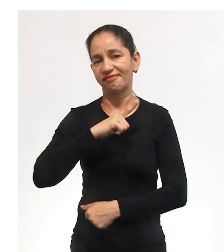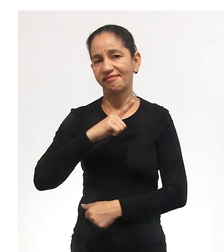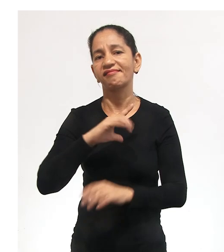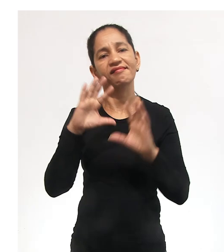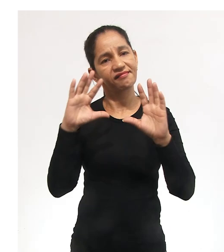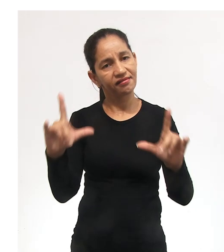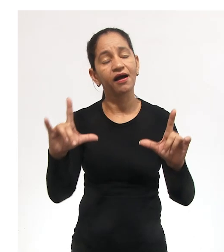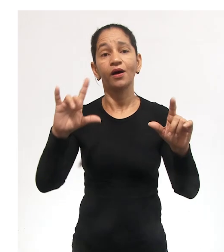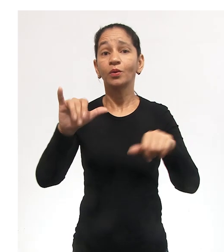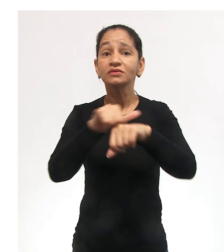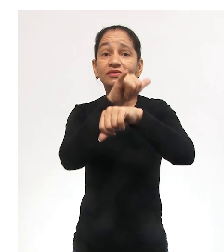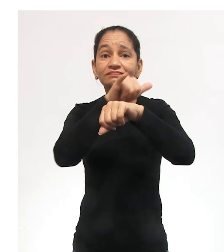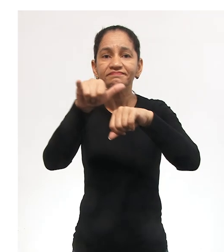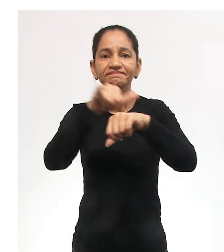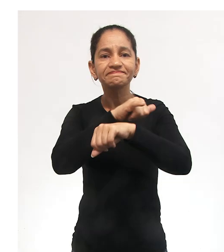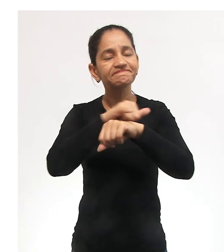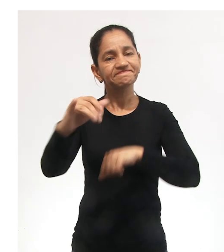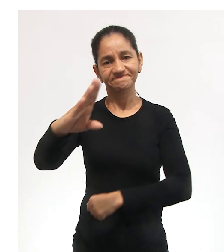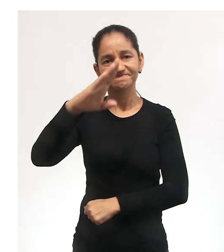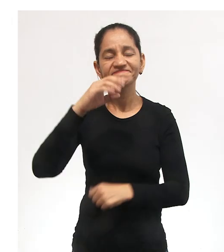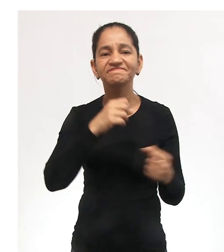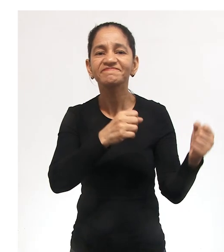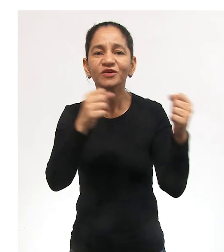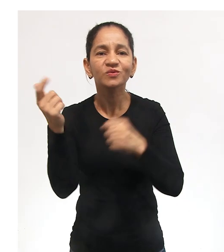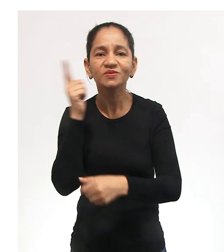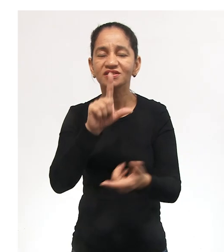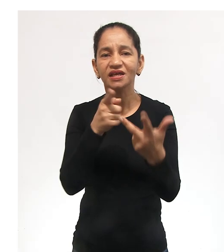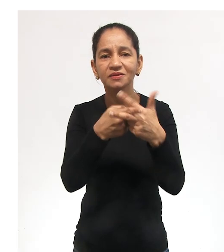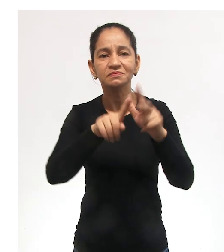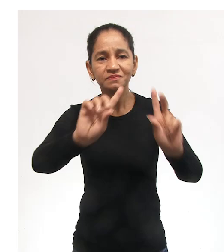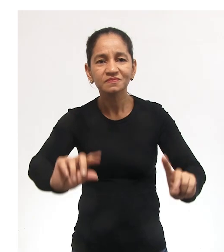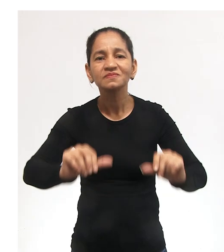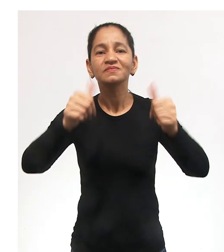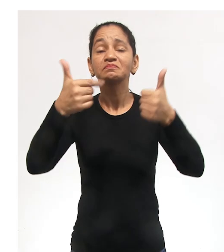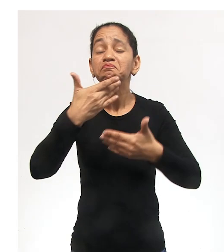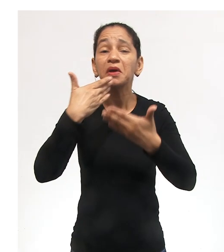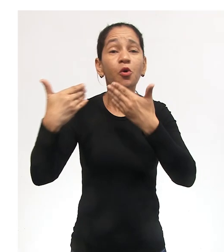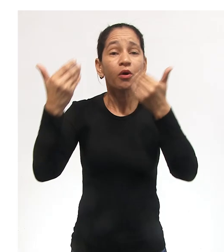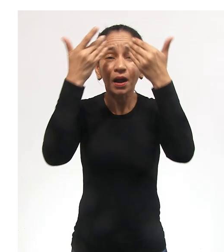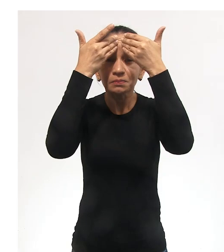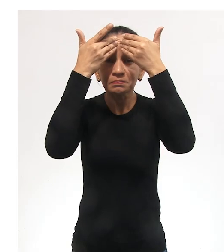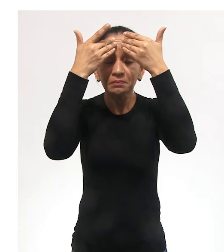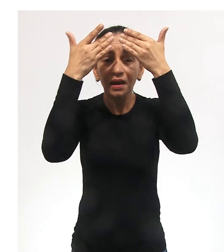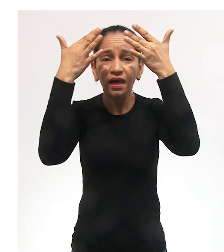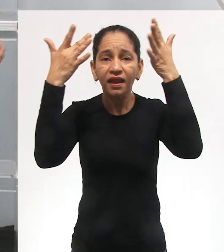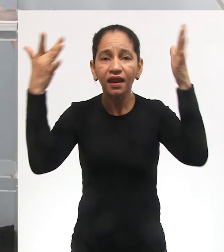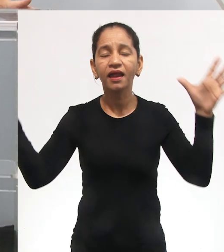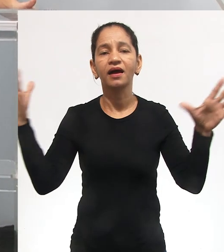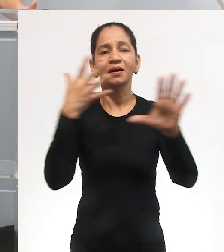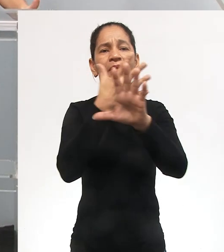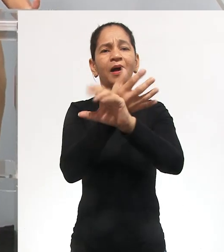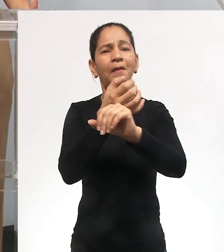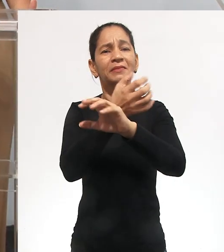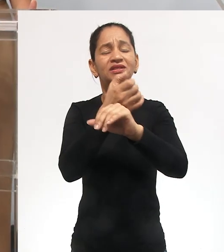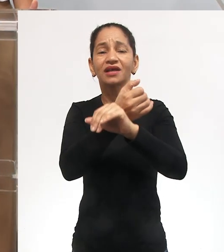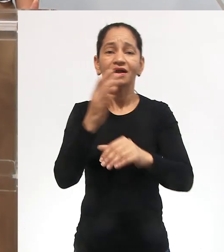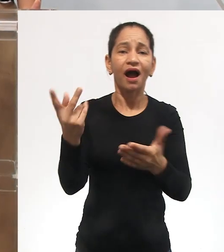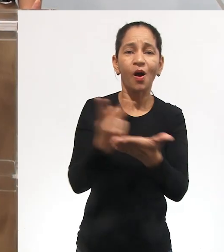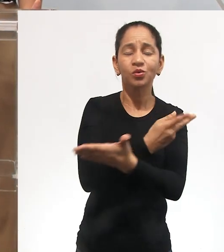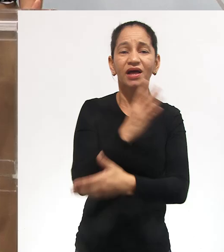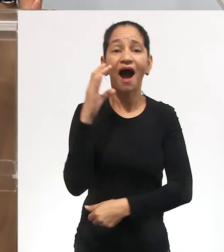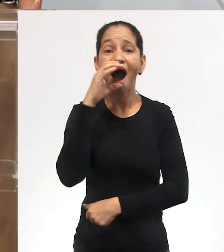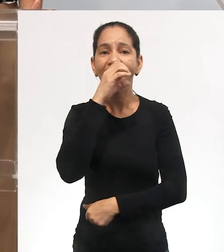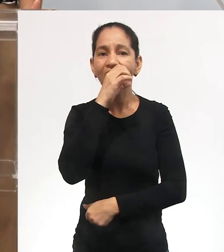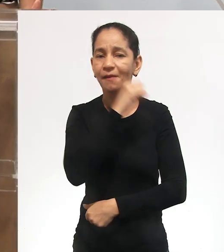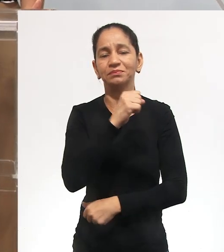se torna uma ferramenta extremamente poderosa para o processo de ensino e